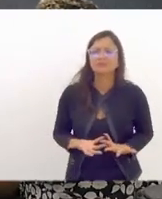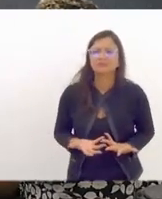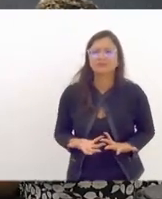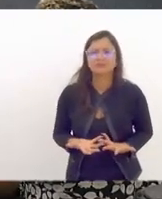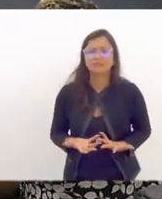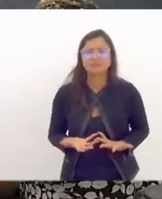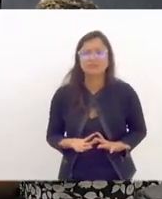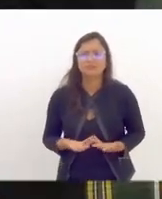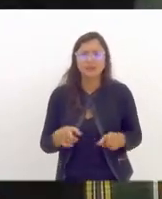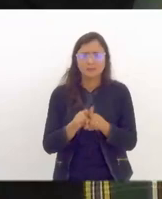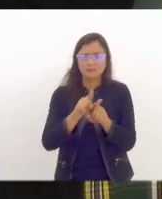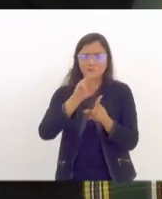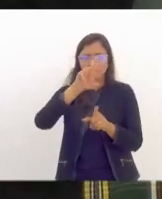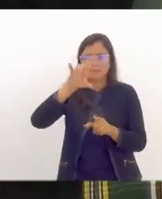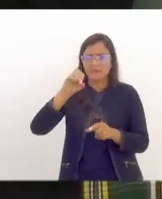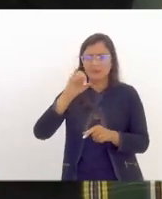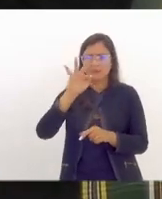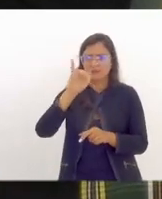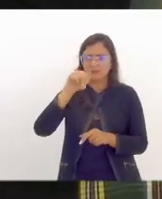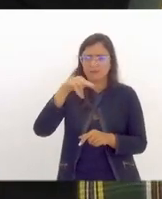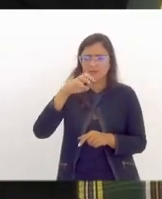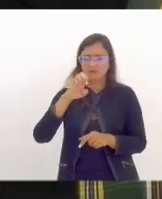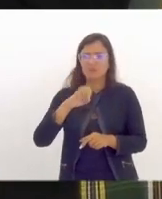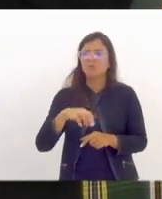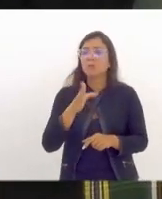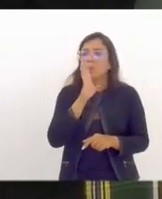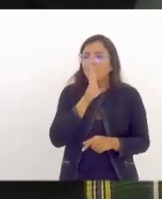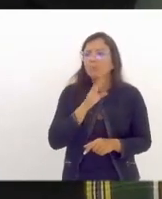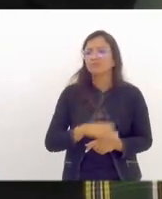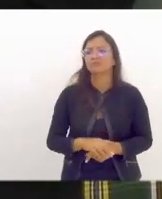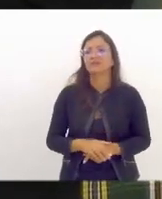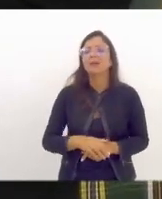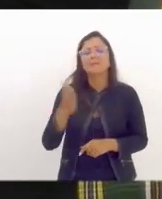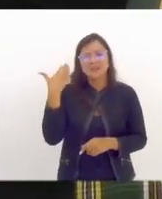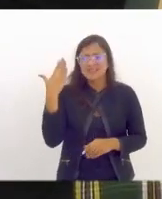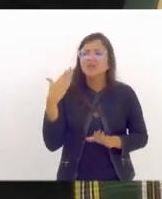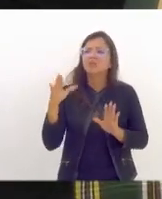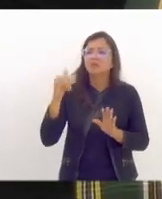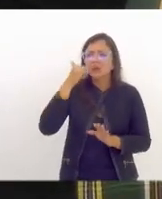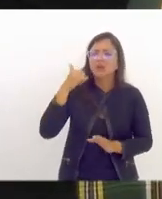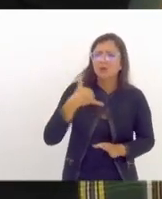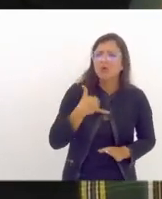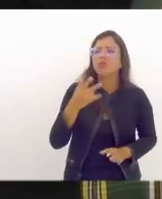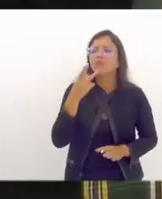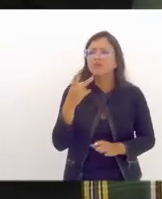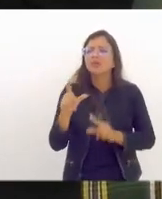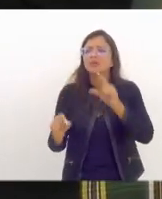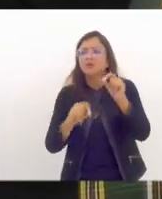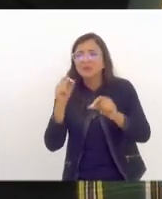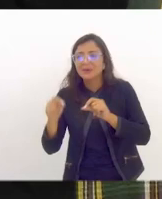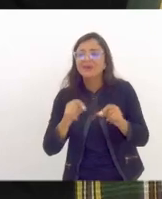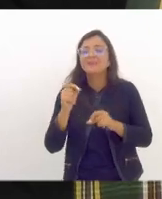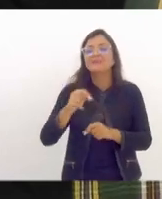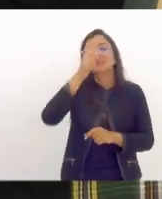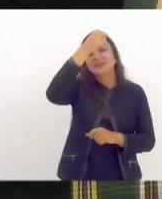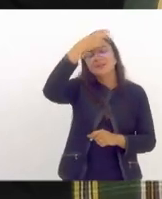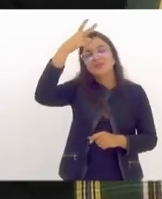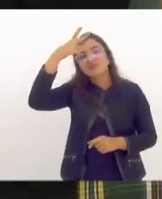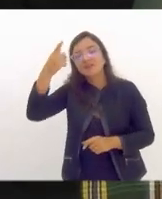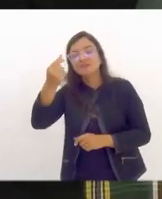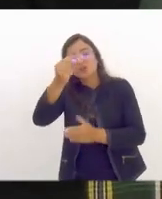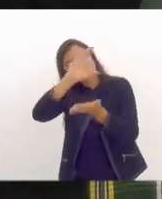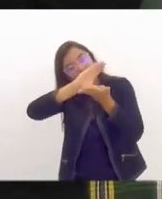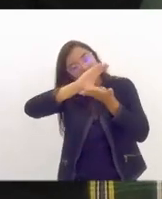da Rio filme só silêncio Mentos certa vez me ligaram para dizer que a verba que o prefeito havia liberado para